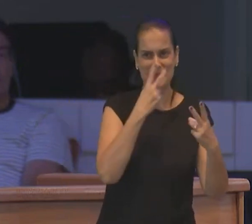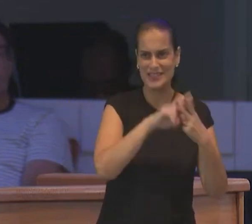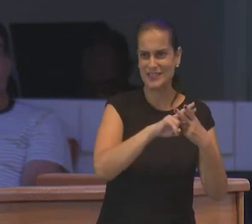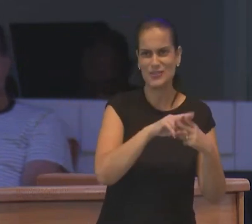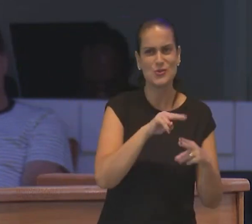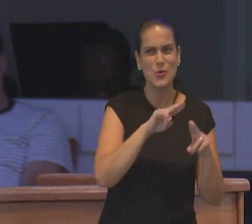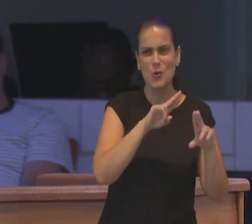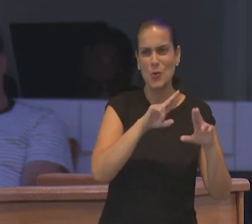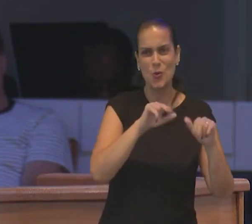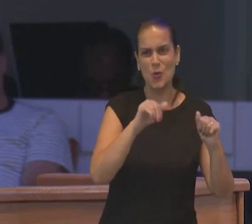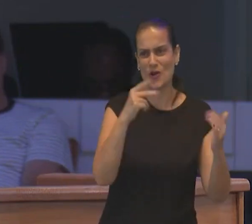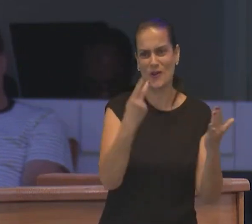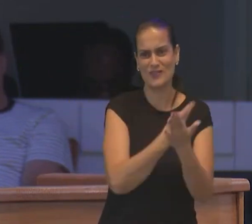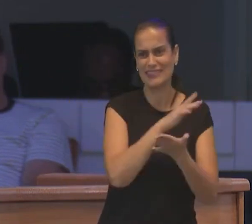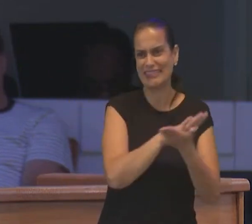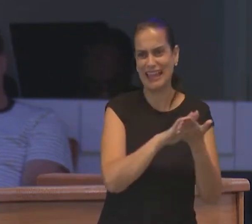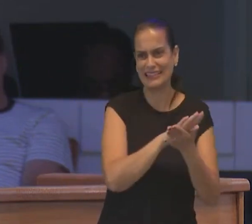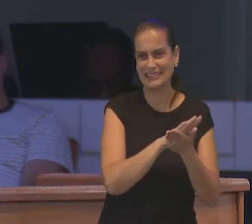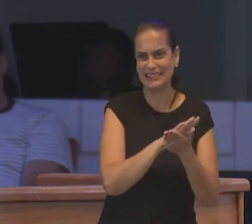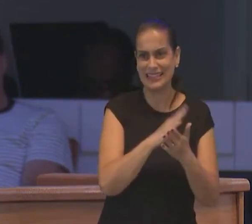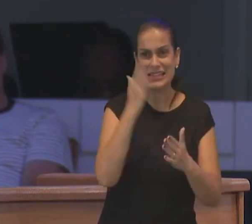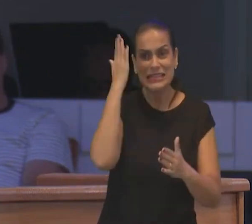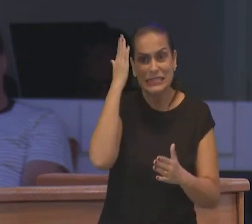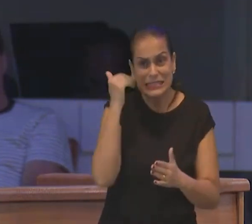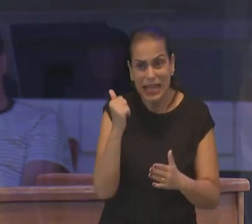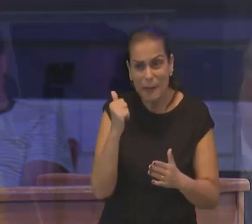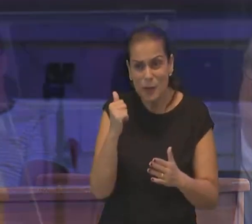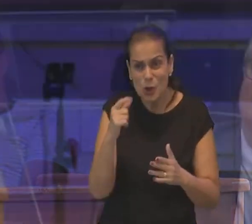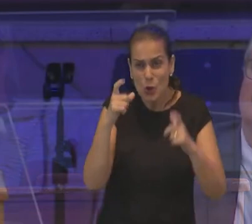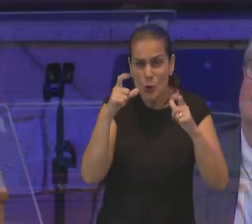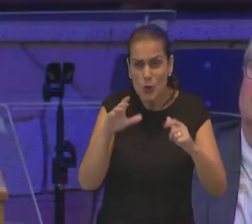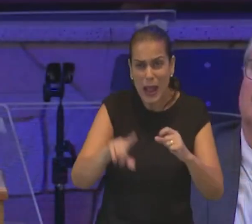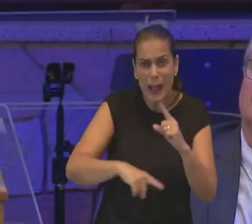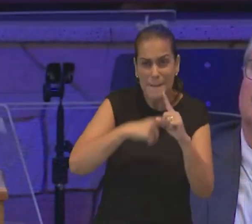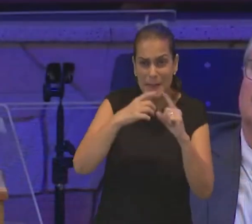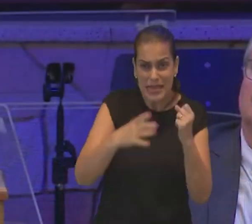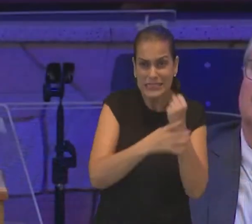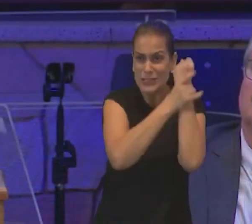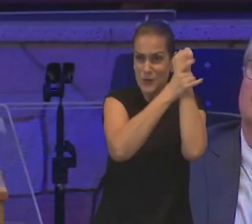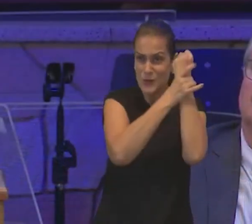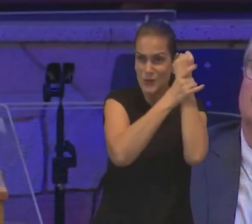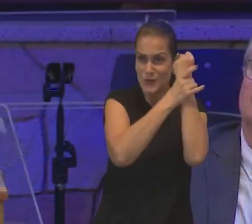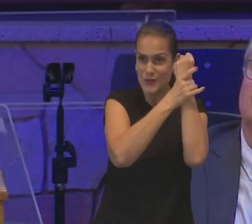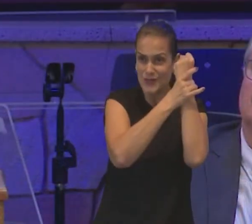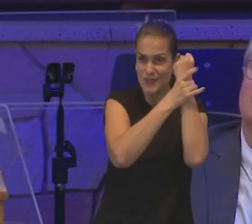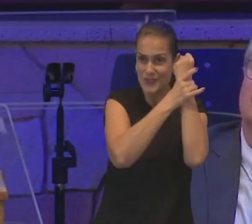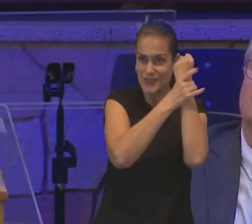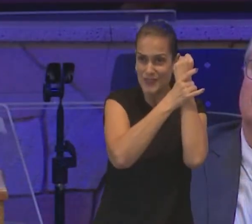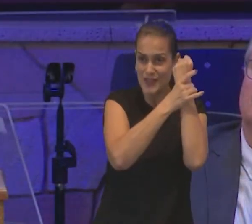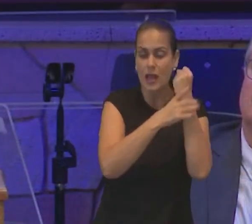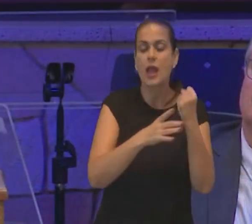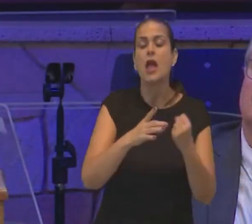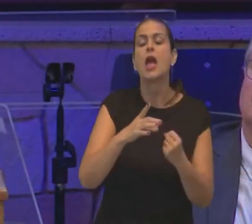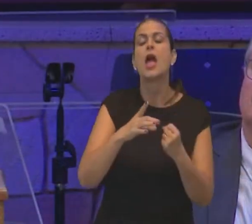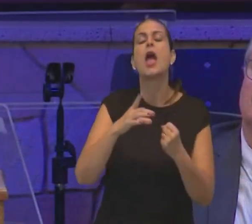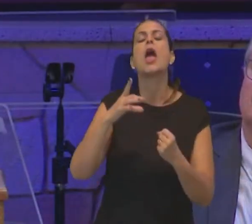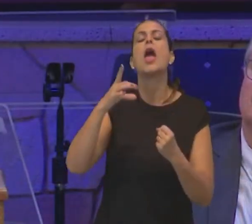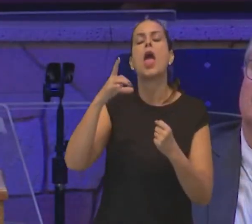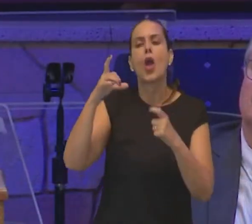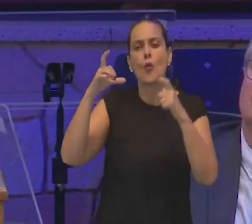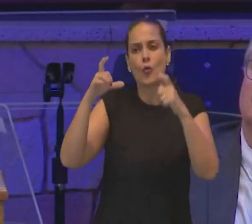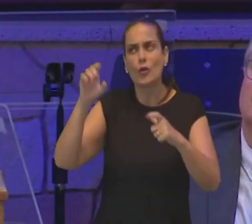comigo. Sabe qual é o local mais seguro para você estar? É o local que Deus lhe